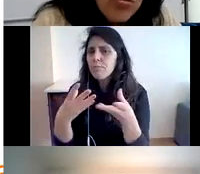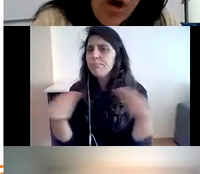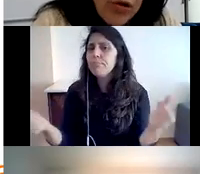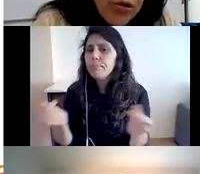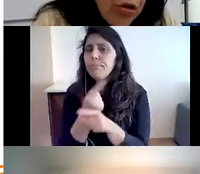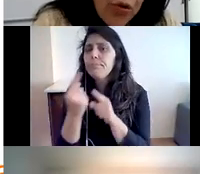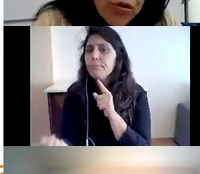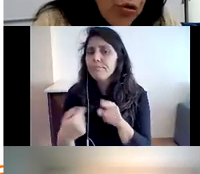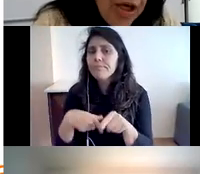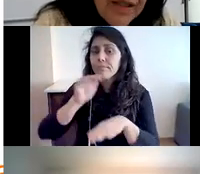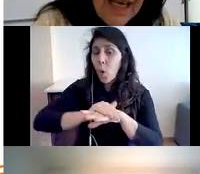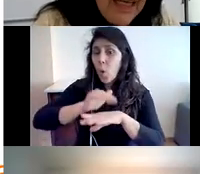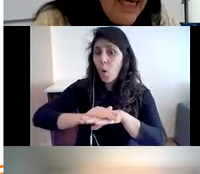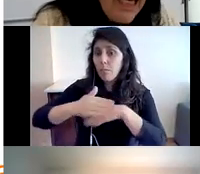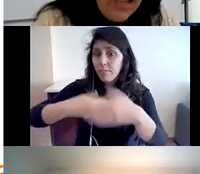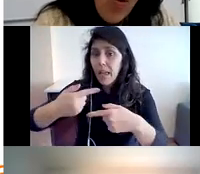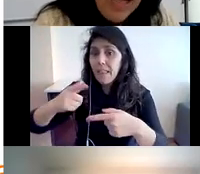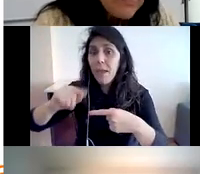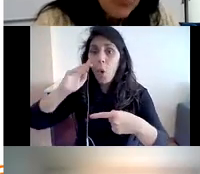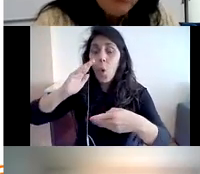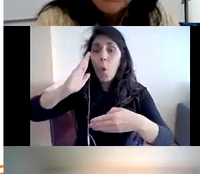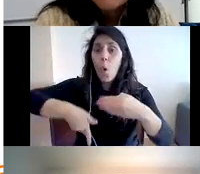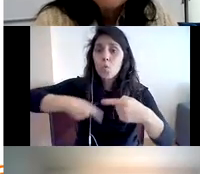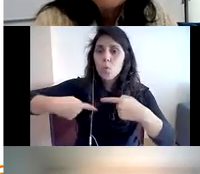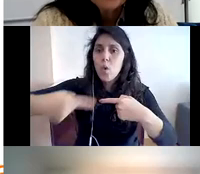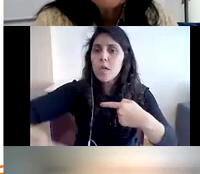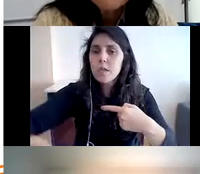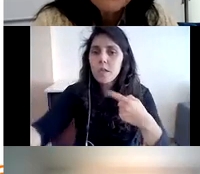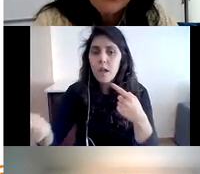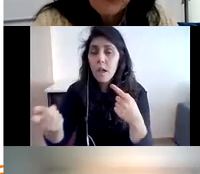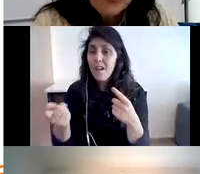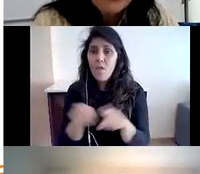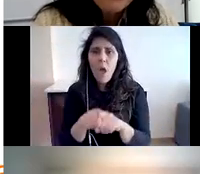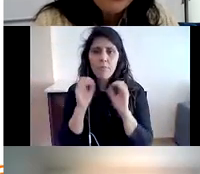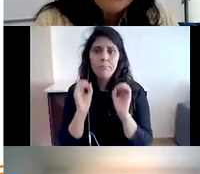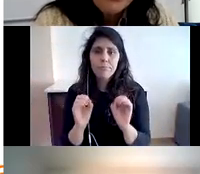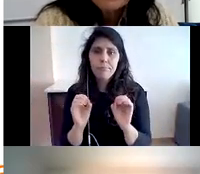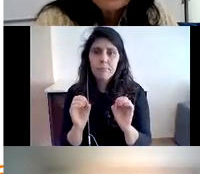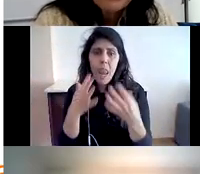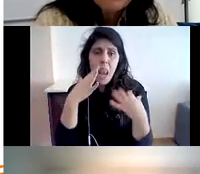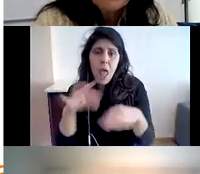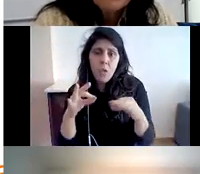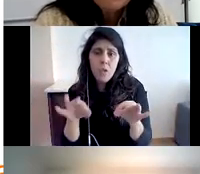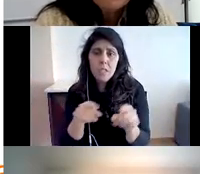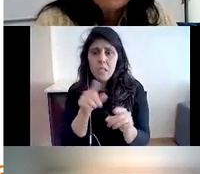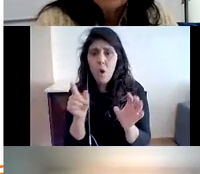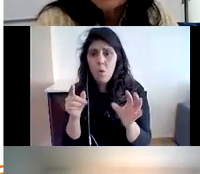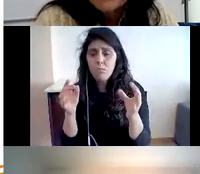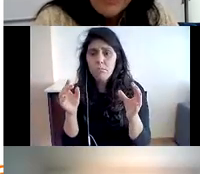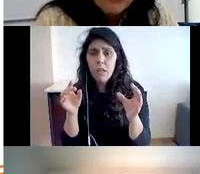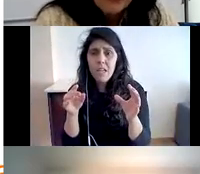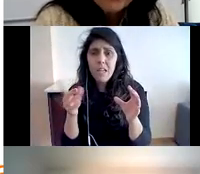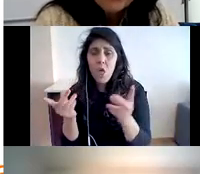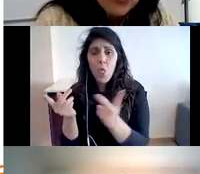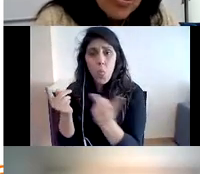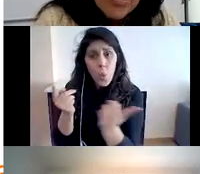tendo como causa e como consequência a quase completa naturalização desta